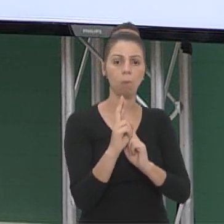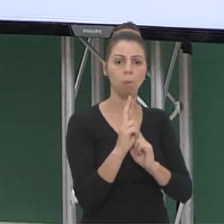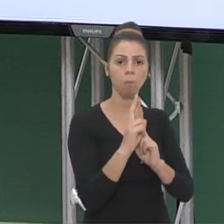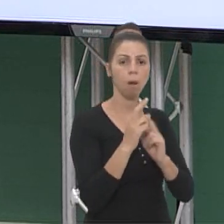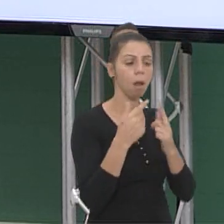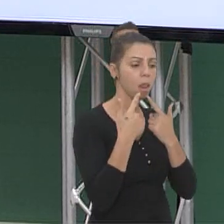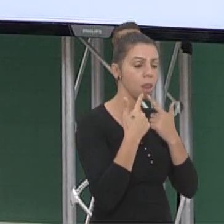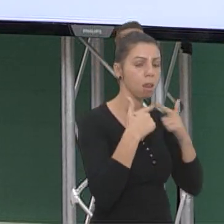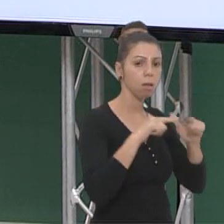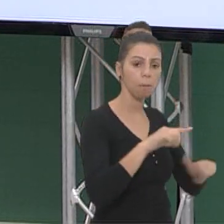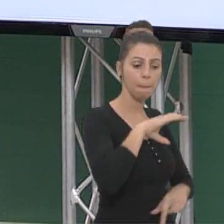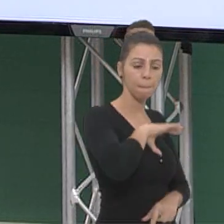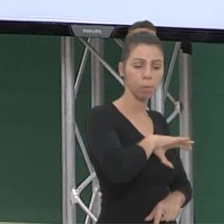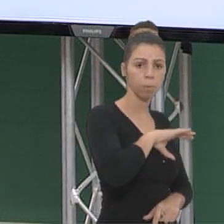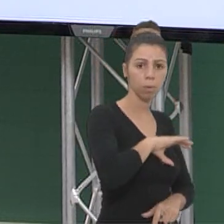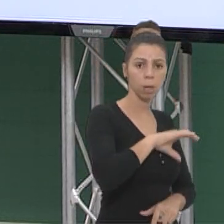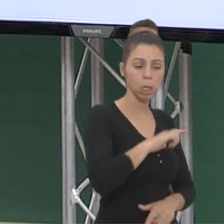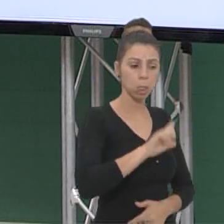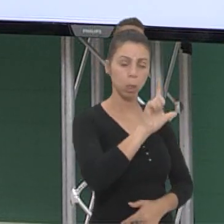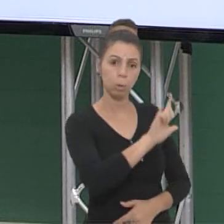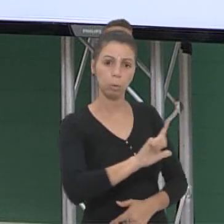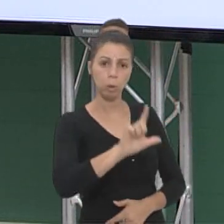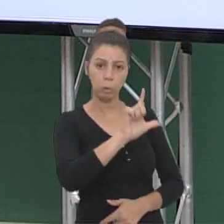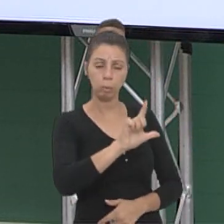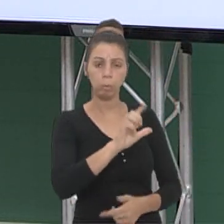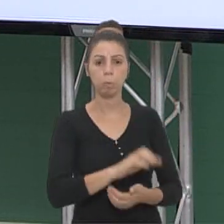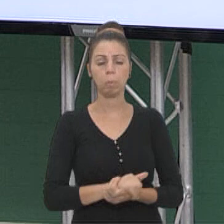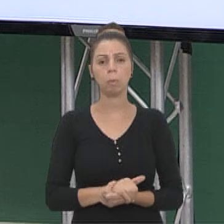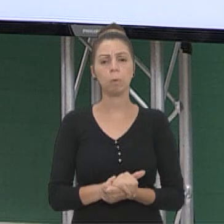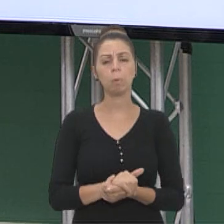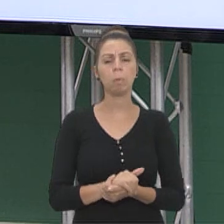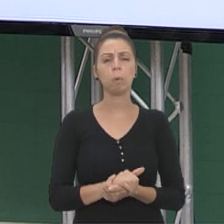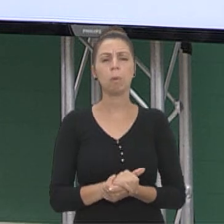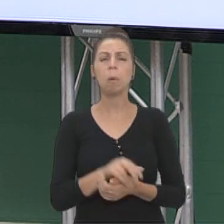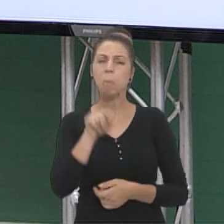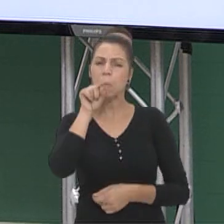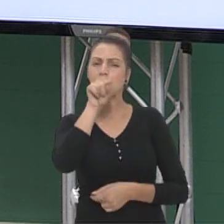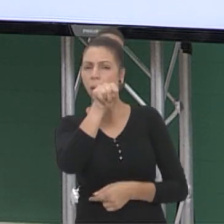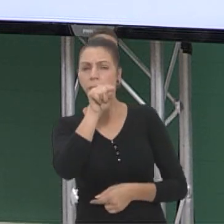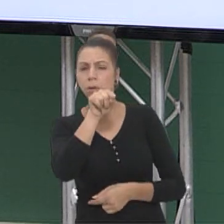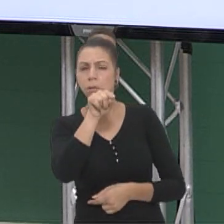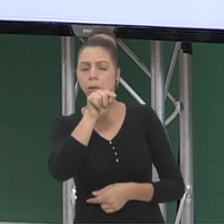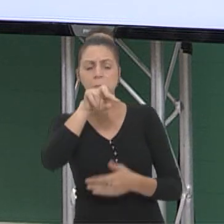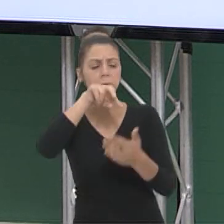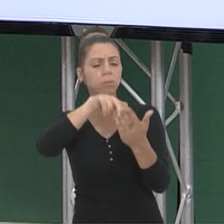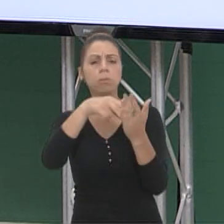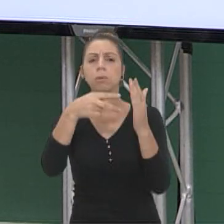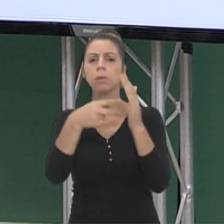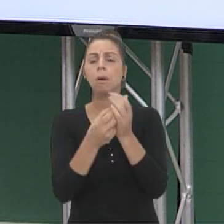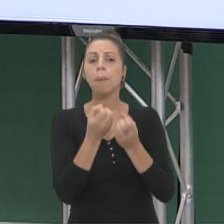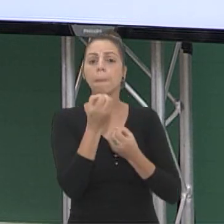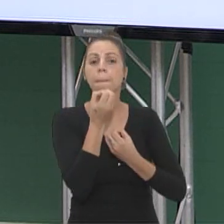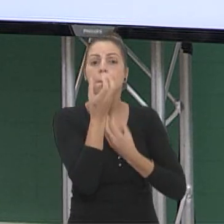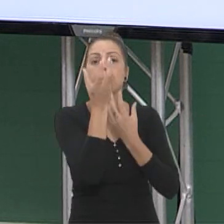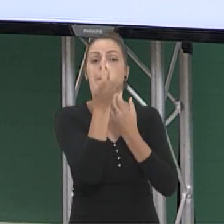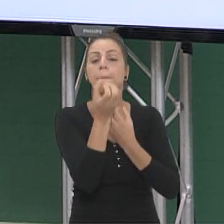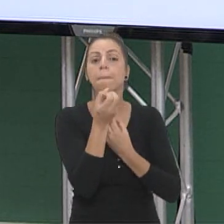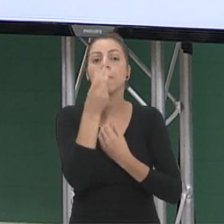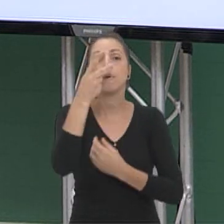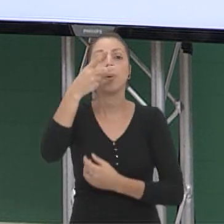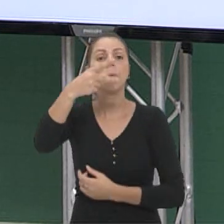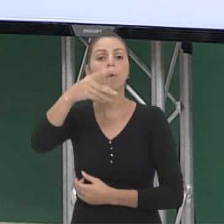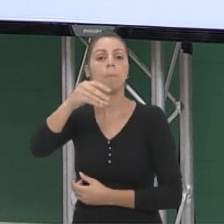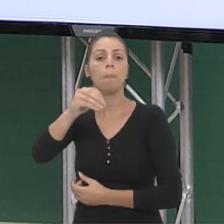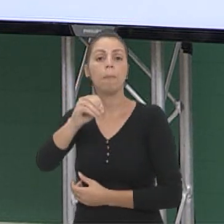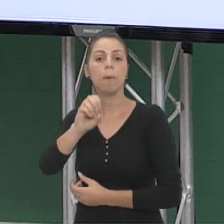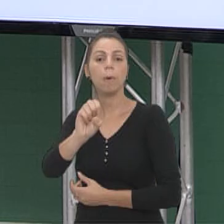ok? E a literatura. Para você, o que é poema? O que é poesia? Vamos pensar juntos